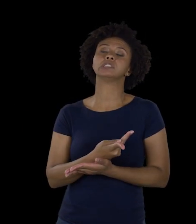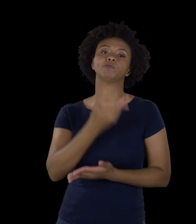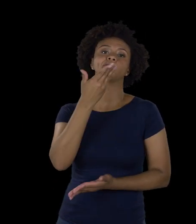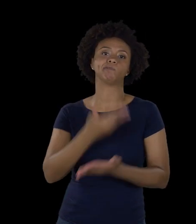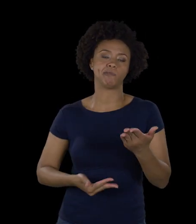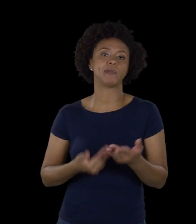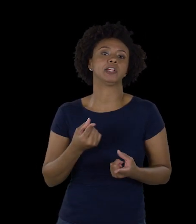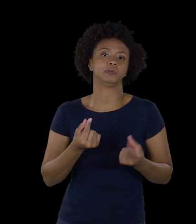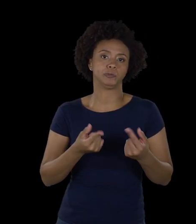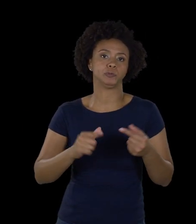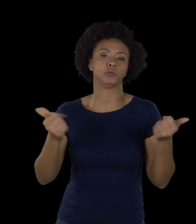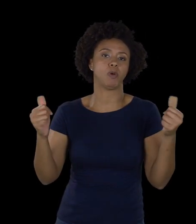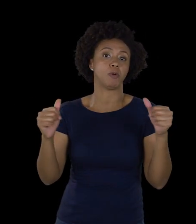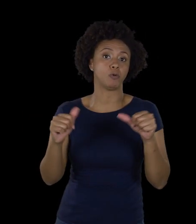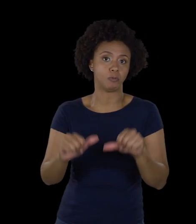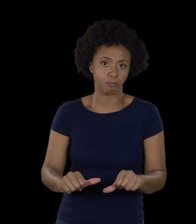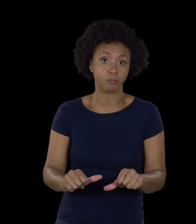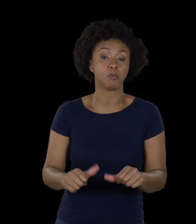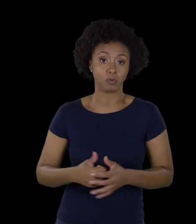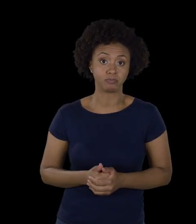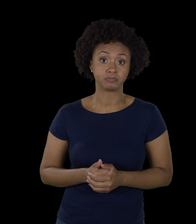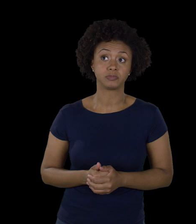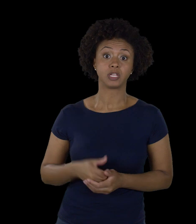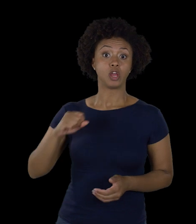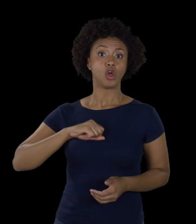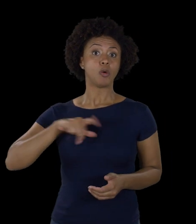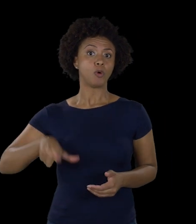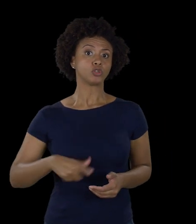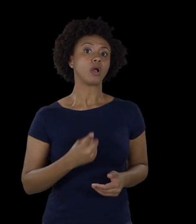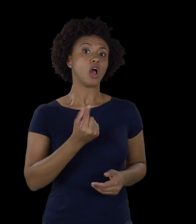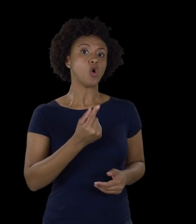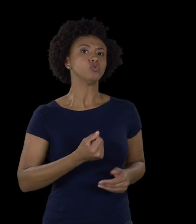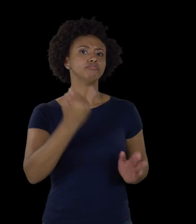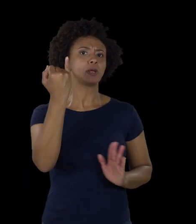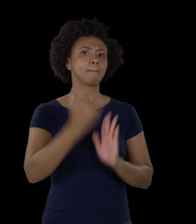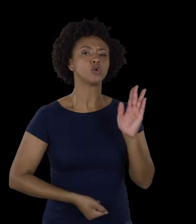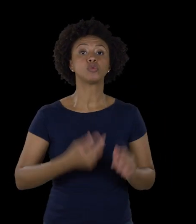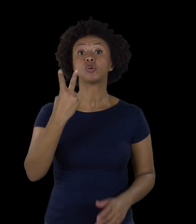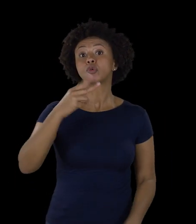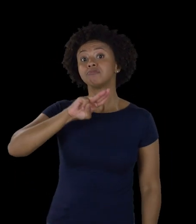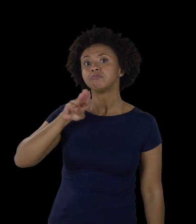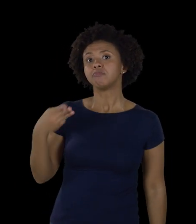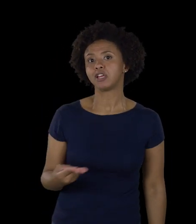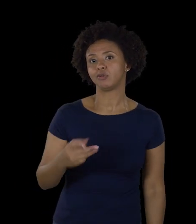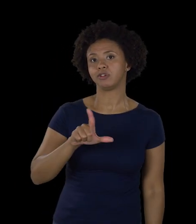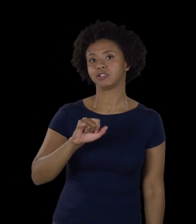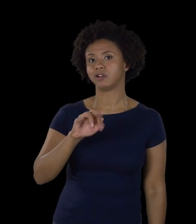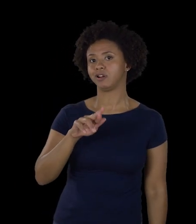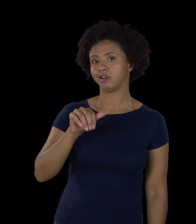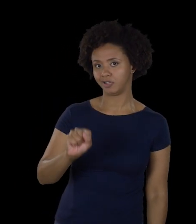uma quantia altíssima. A conta dessa indenização pedida por Portugal ficou na casa dos 2 milhões de libras